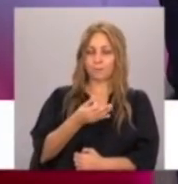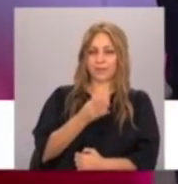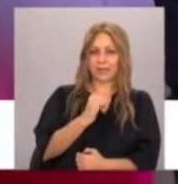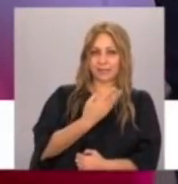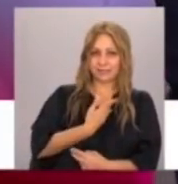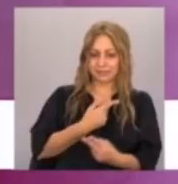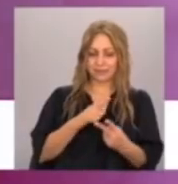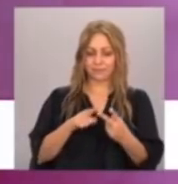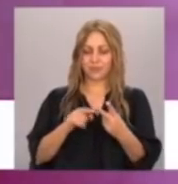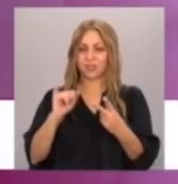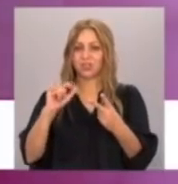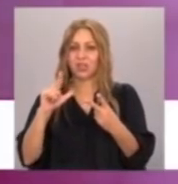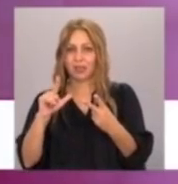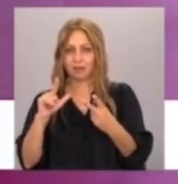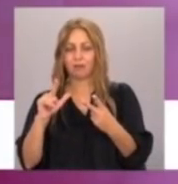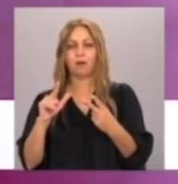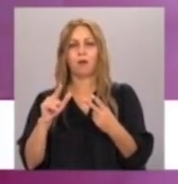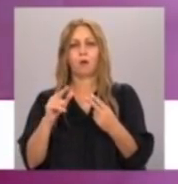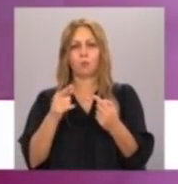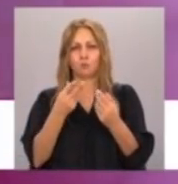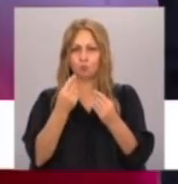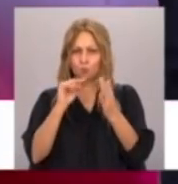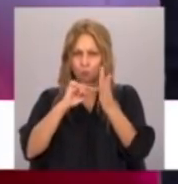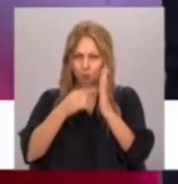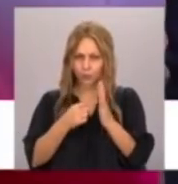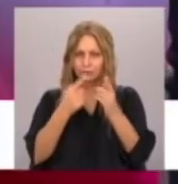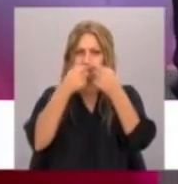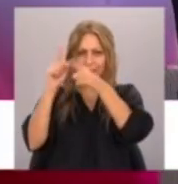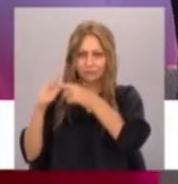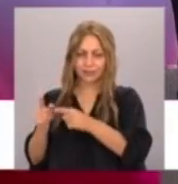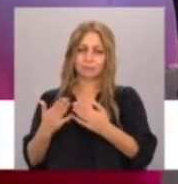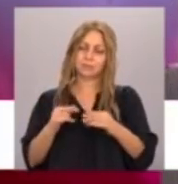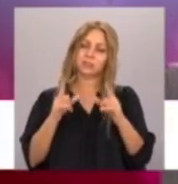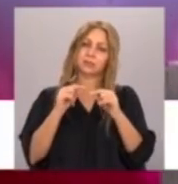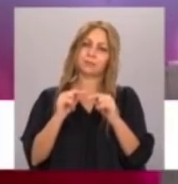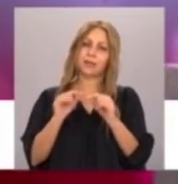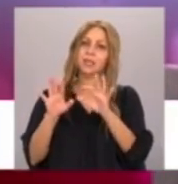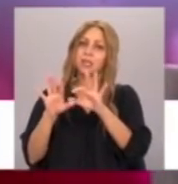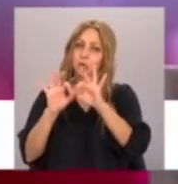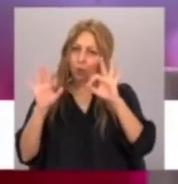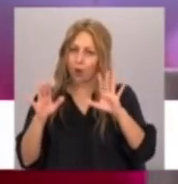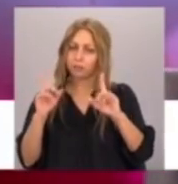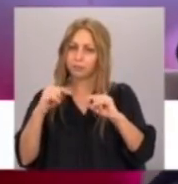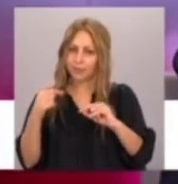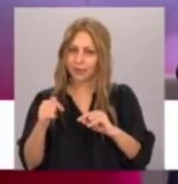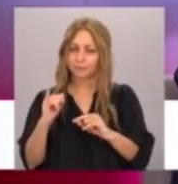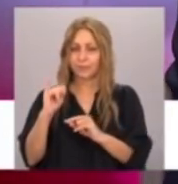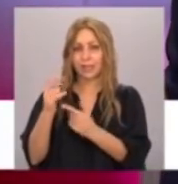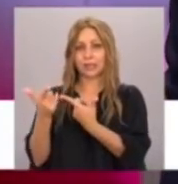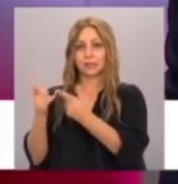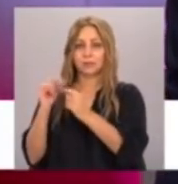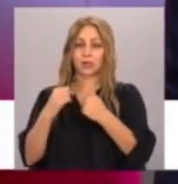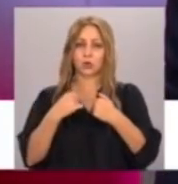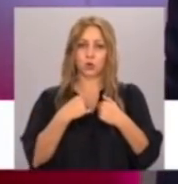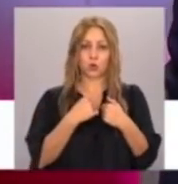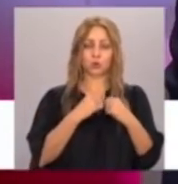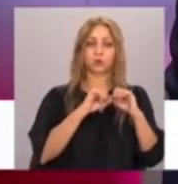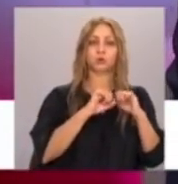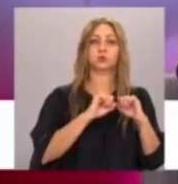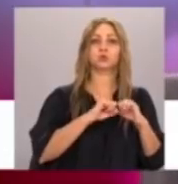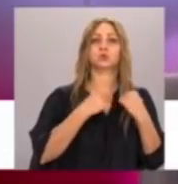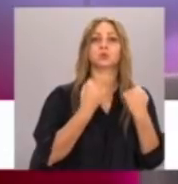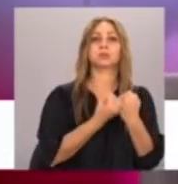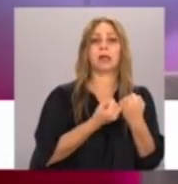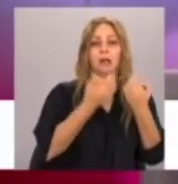PSD e ele mas há também pontos de divergência E aí ele está como o nome indica é liberal nós somos seres Democratas